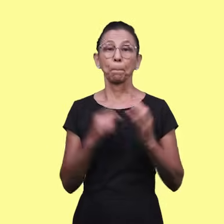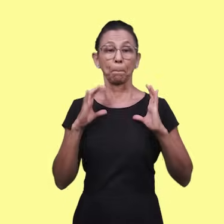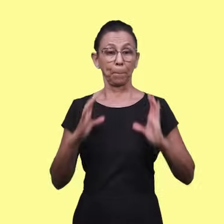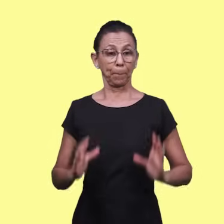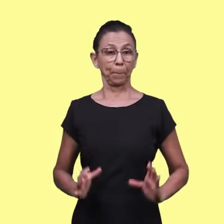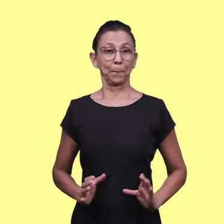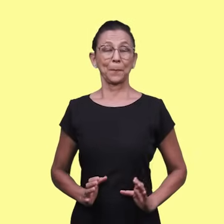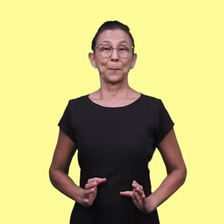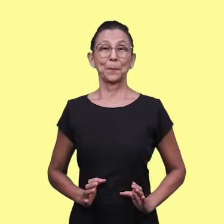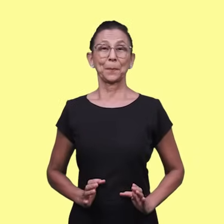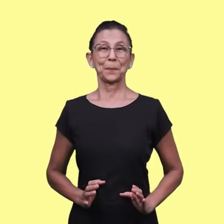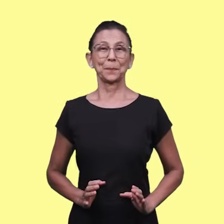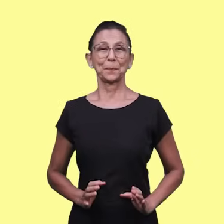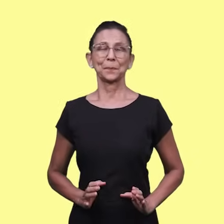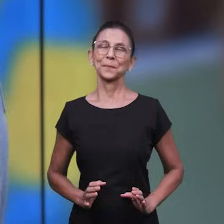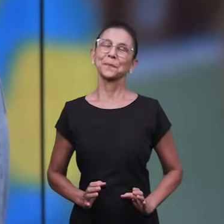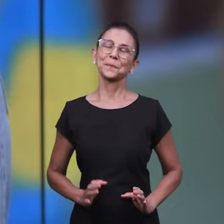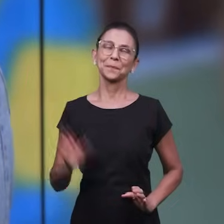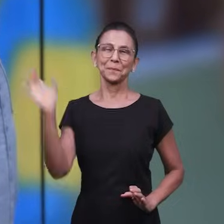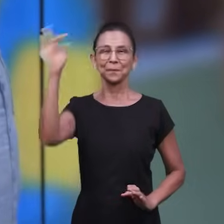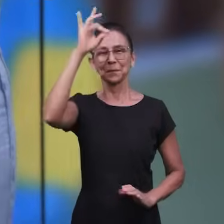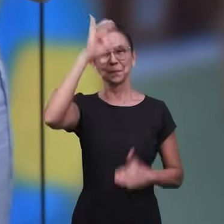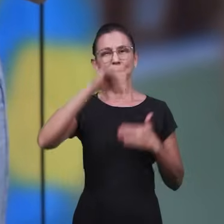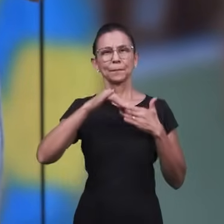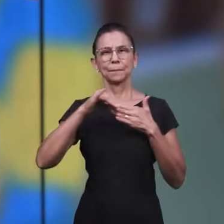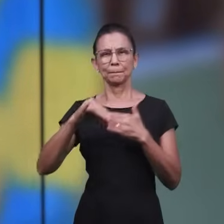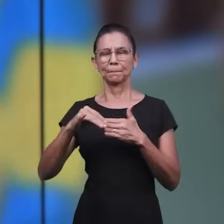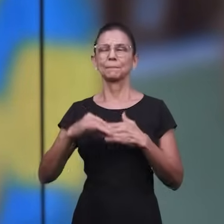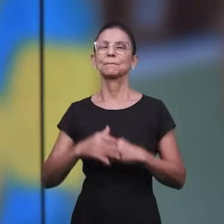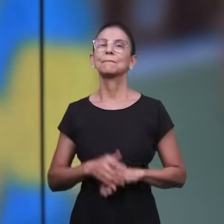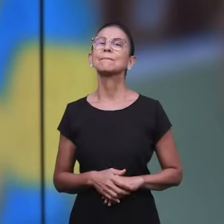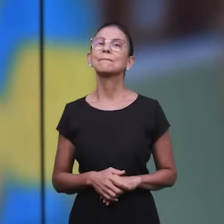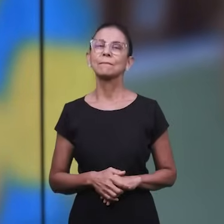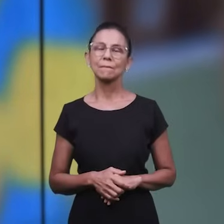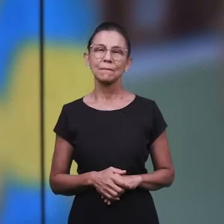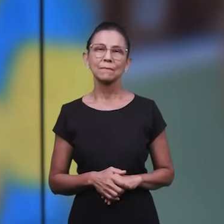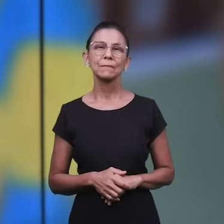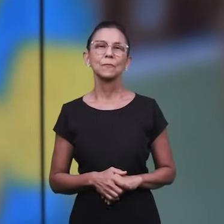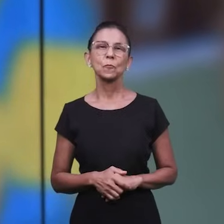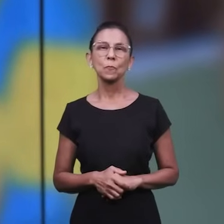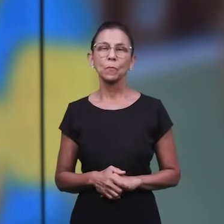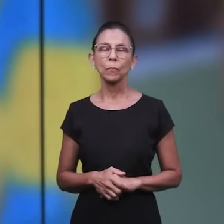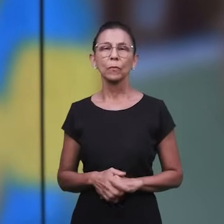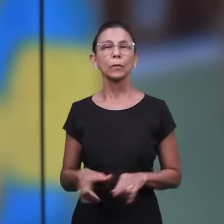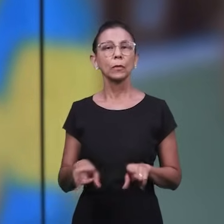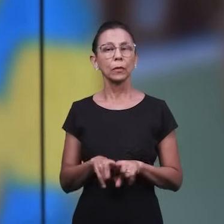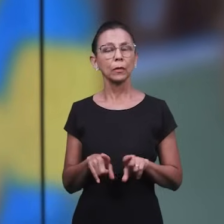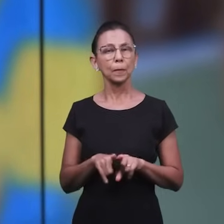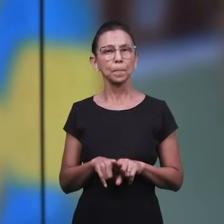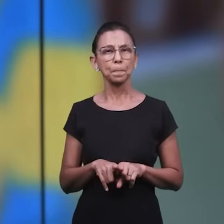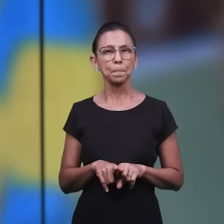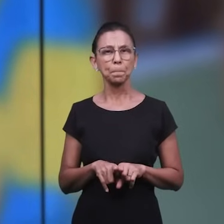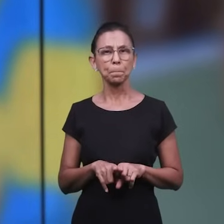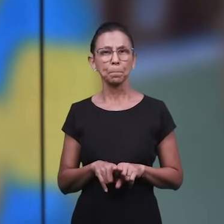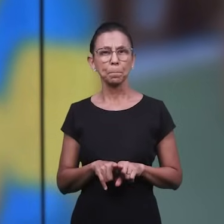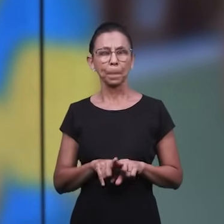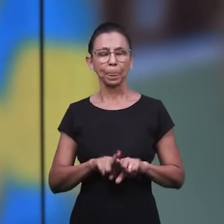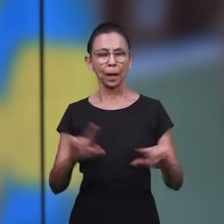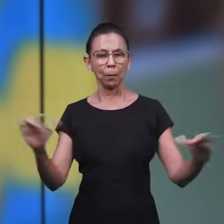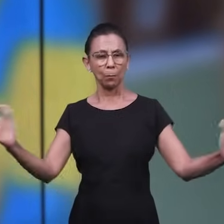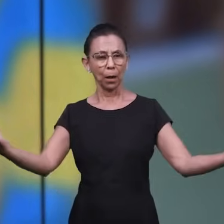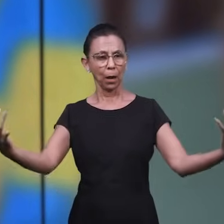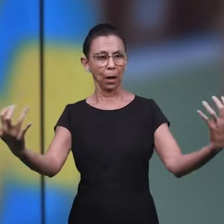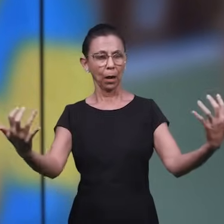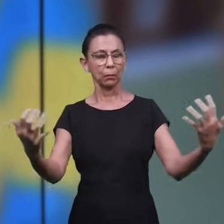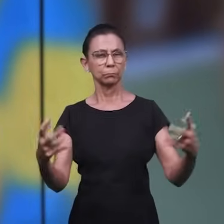sempre dirigido pelo Espírito Santo. E todos ao nosso redor percebem isso. É por isso que é